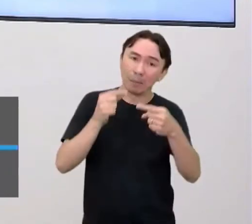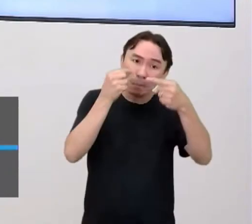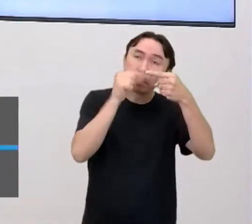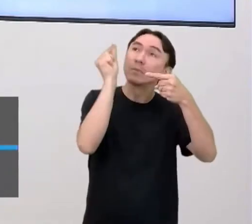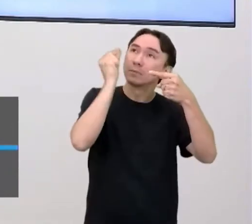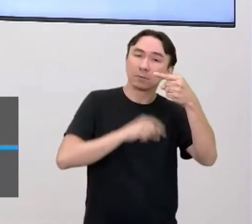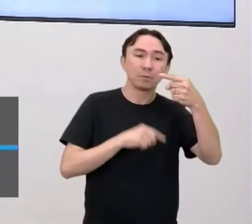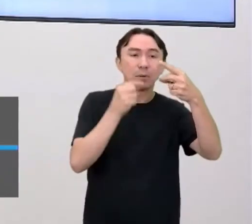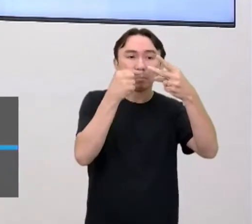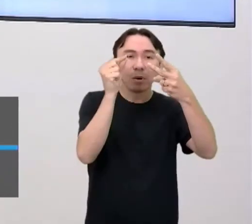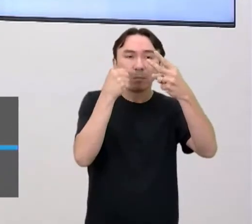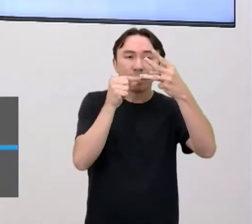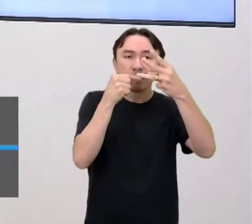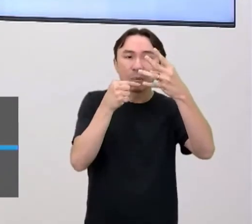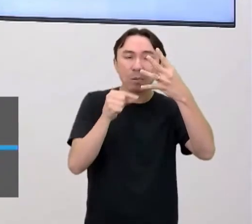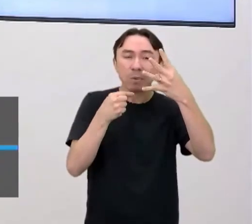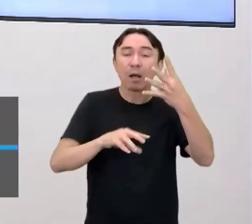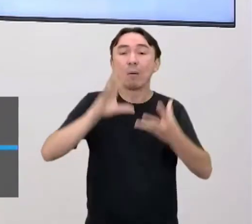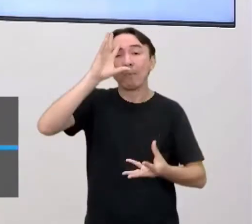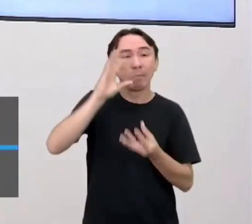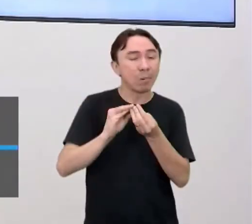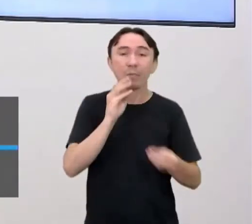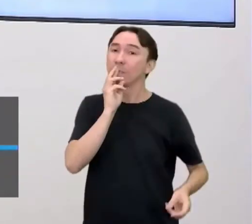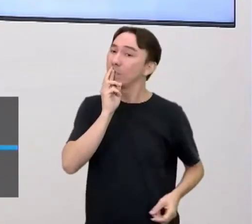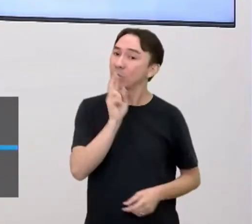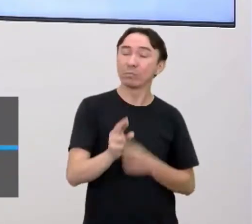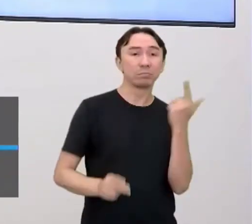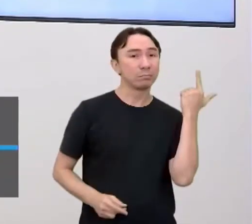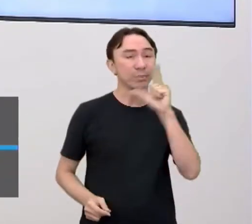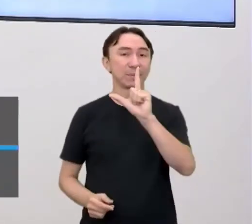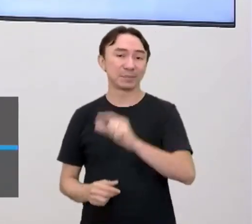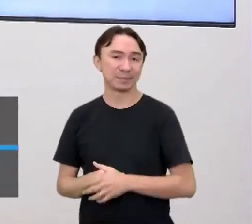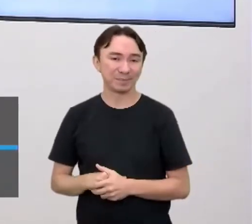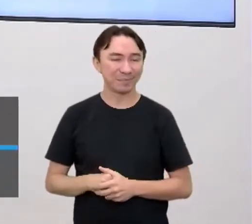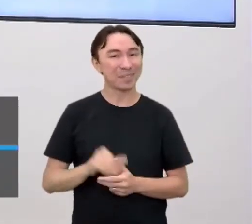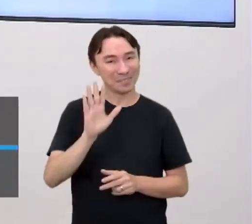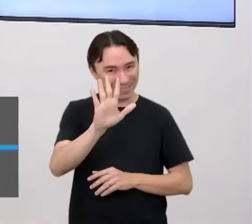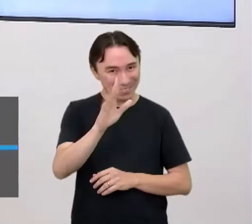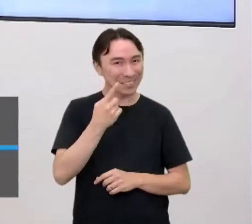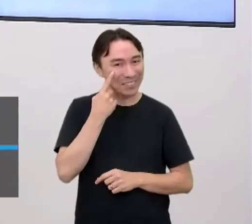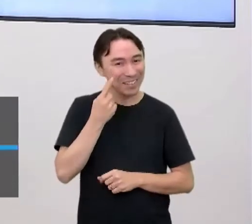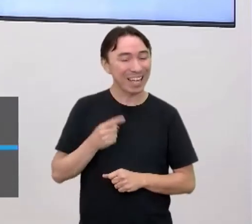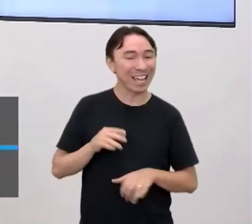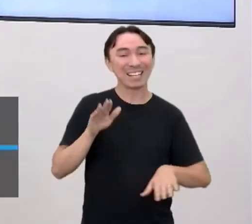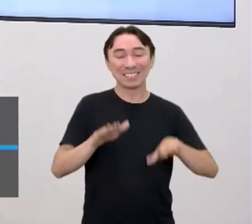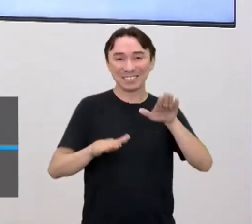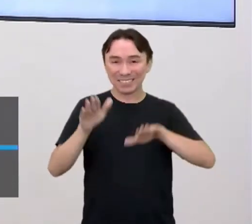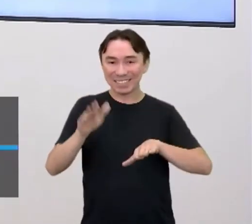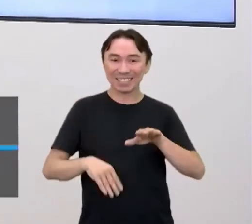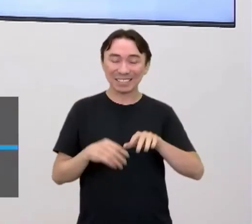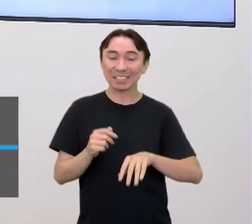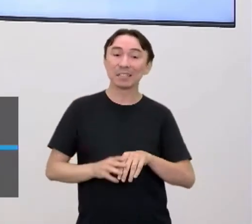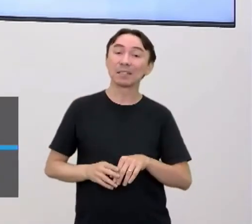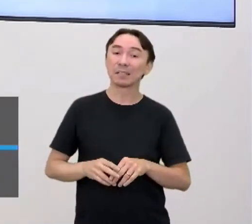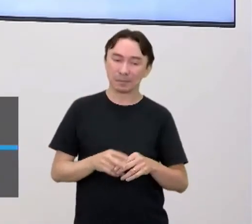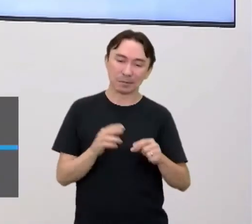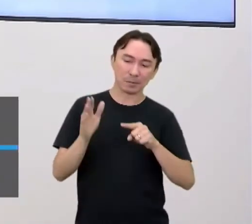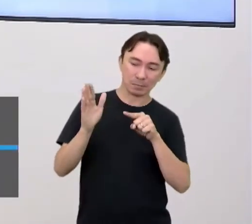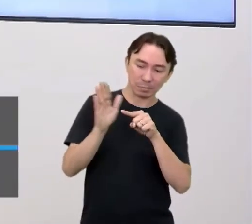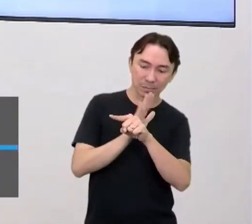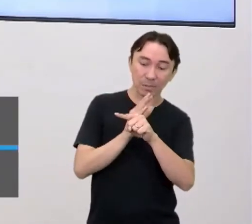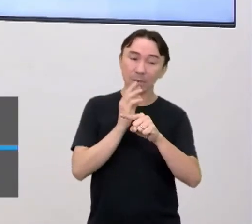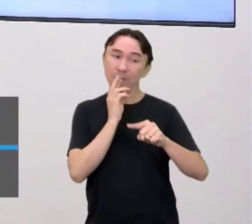ali para que eu chegue a essa resposta. Mas você viu que ele disse que às vezes esse trabalho da resposta a essa pergunta, eu já